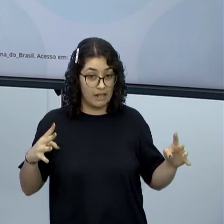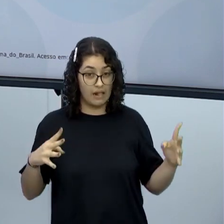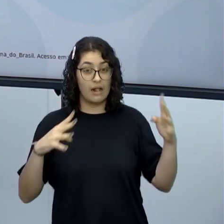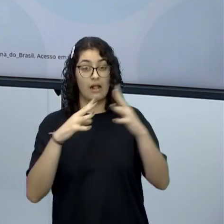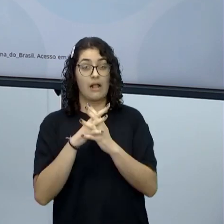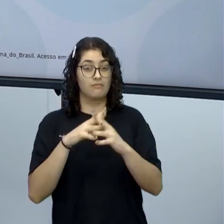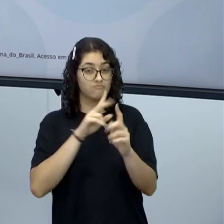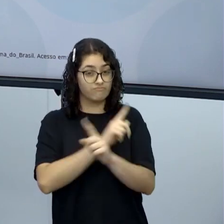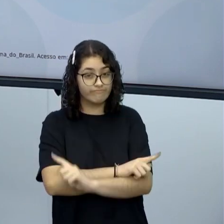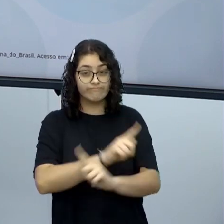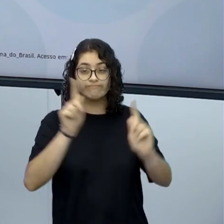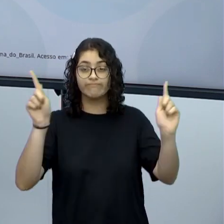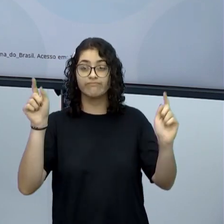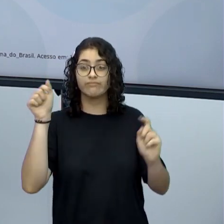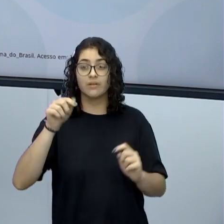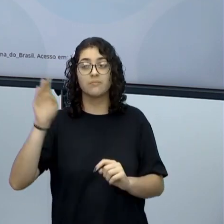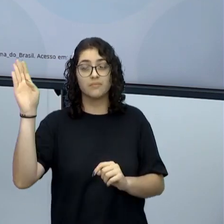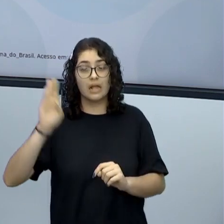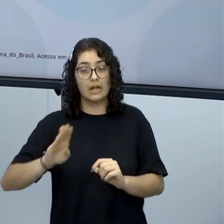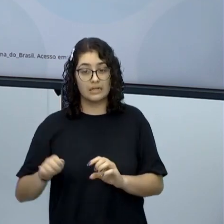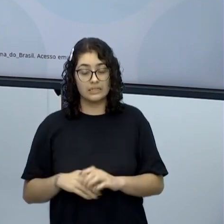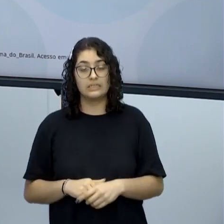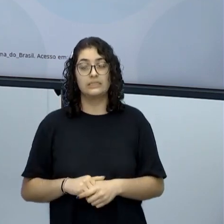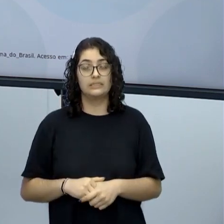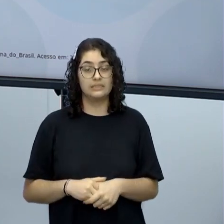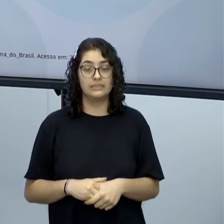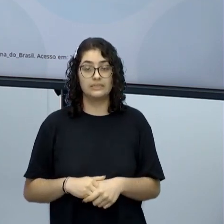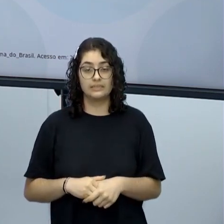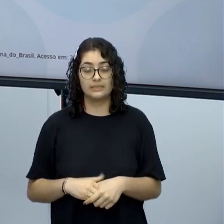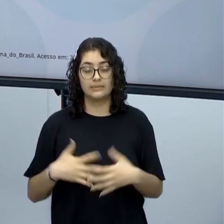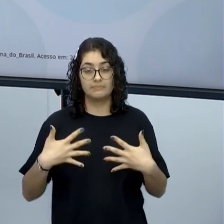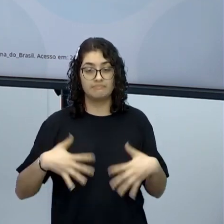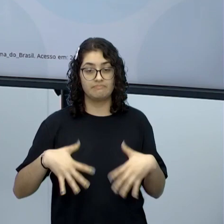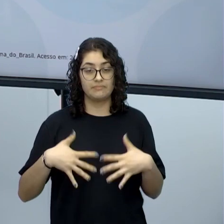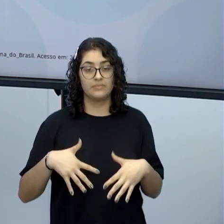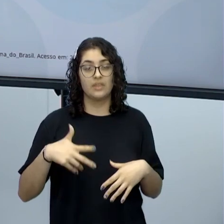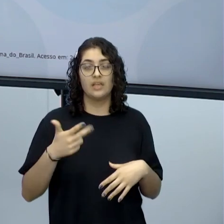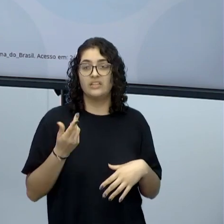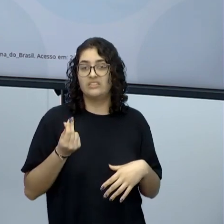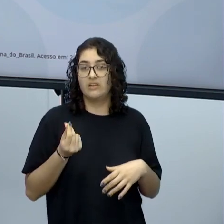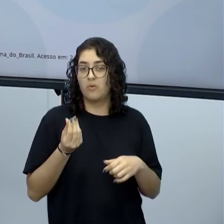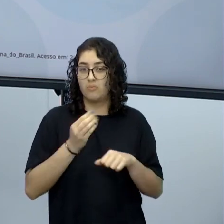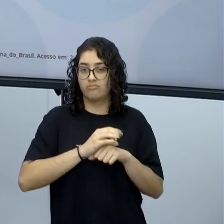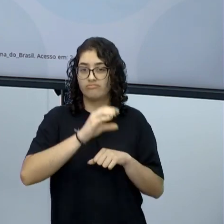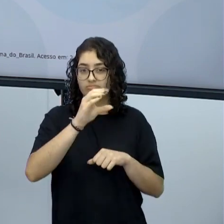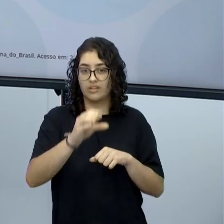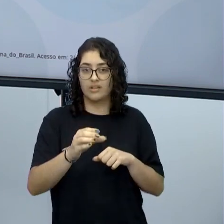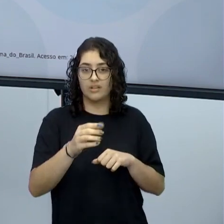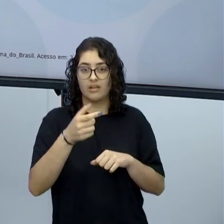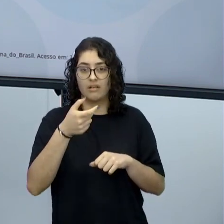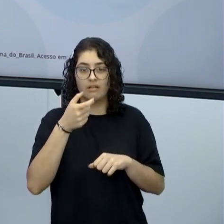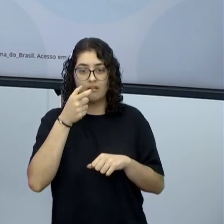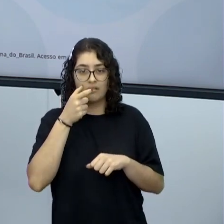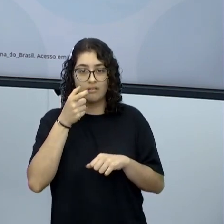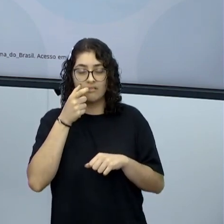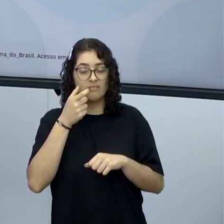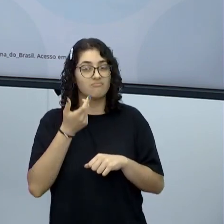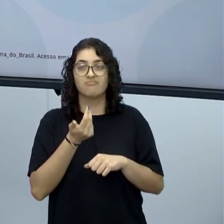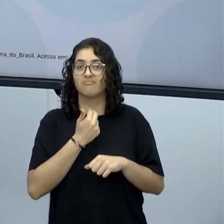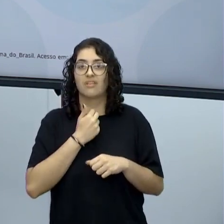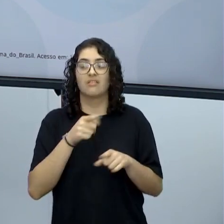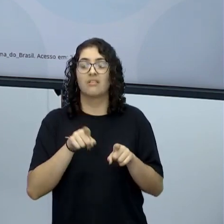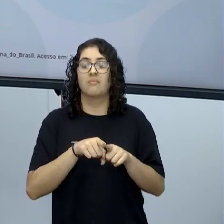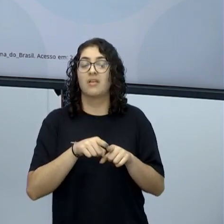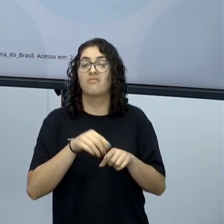par na história do Brasil. Então, dinheiro para filme, tanto para produzir quanto para assistir, o cinema ficou em segundo plano, o